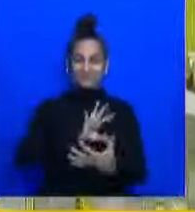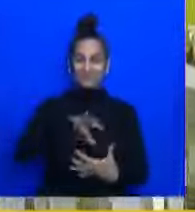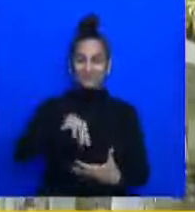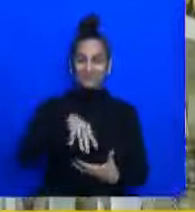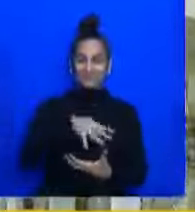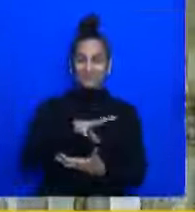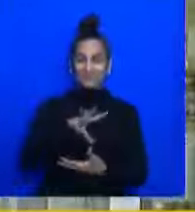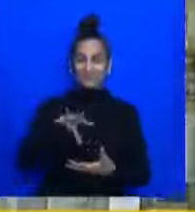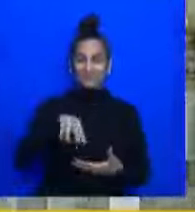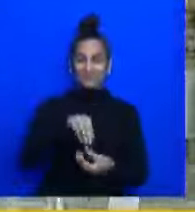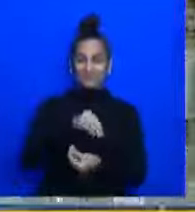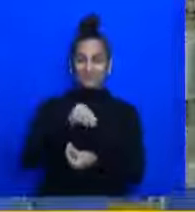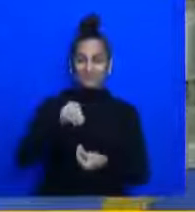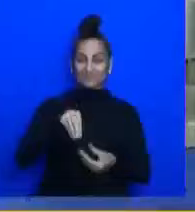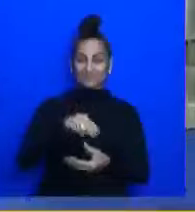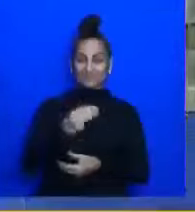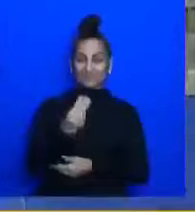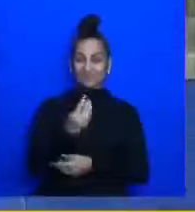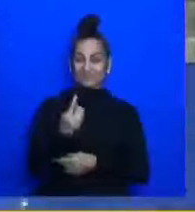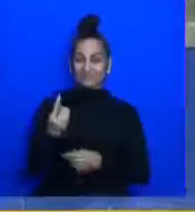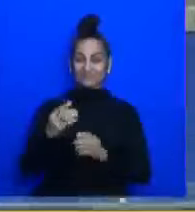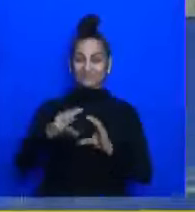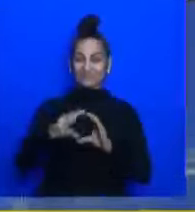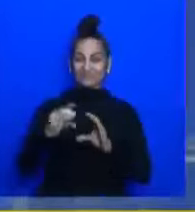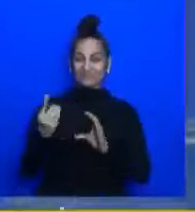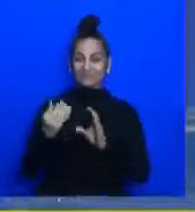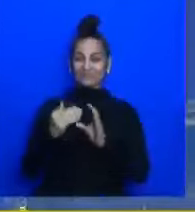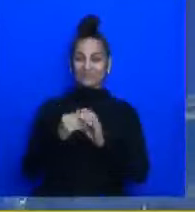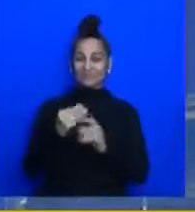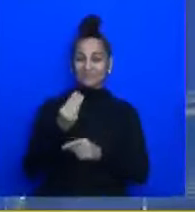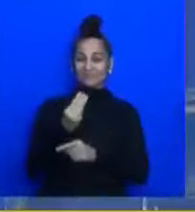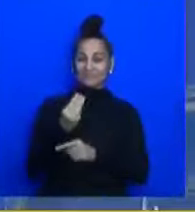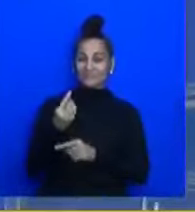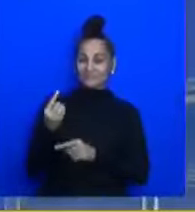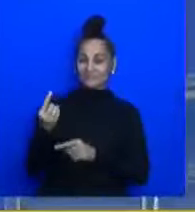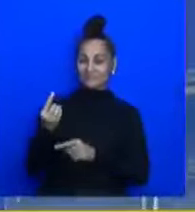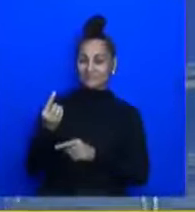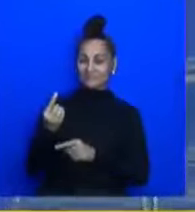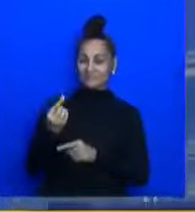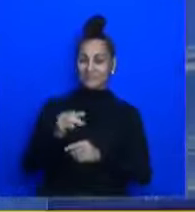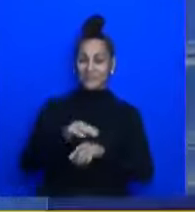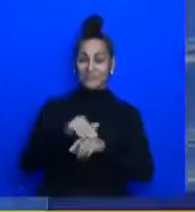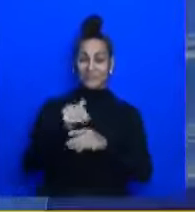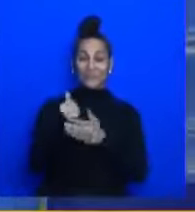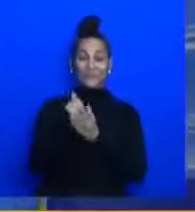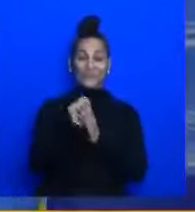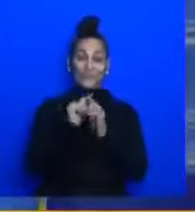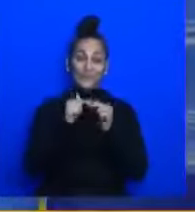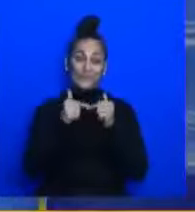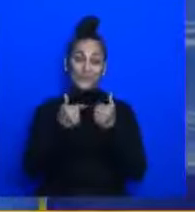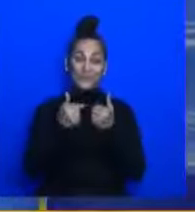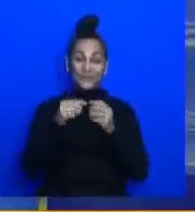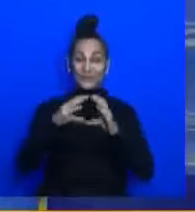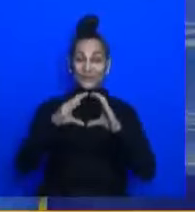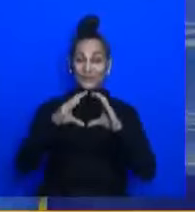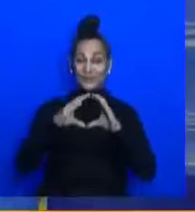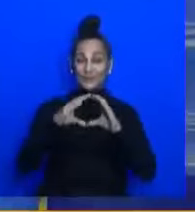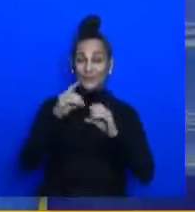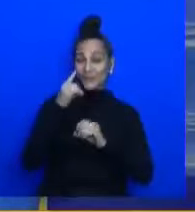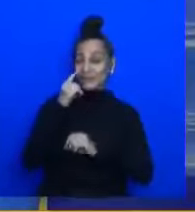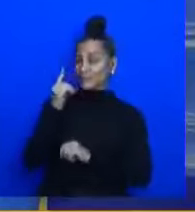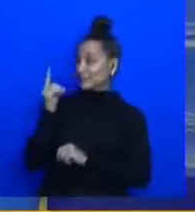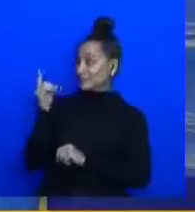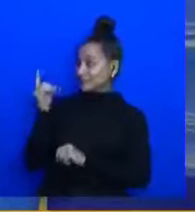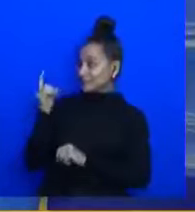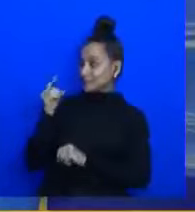Globo carregado, embaralhando. 31 bolas numeradas de 01 a 31. Vem sorte, o sorteio já começou.